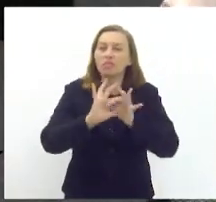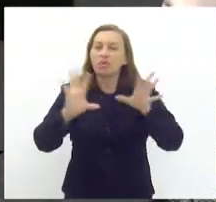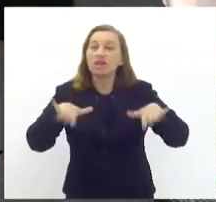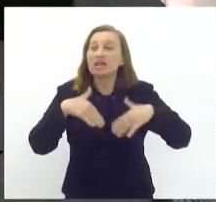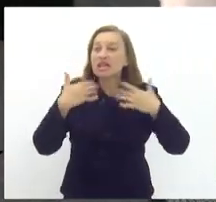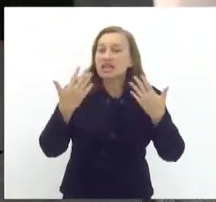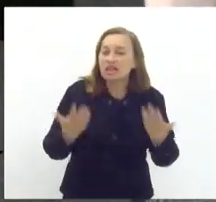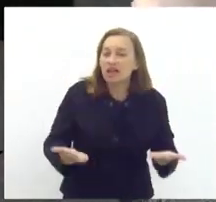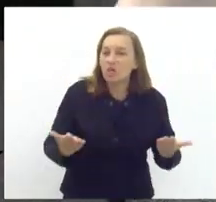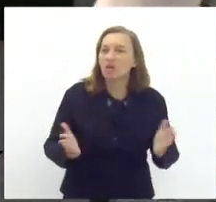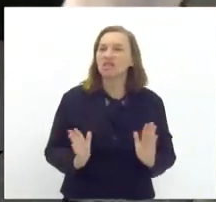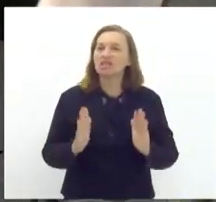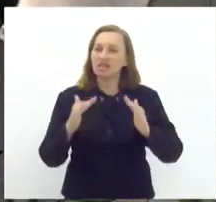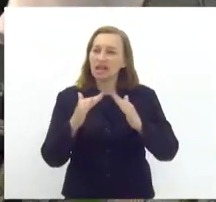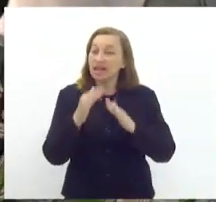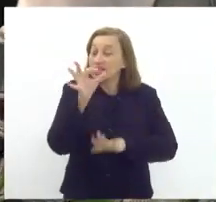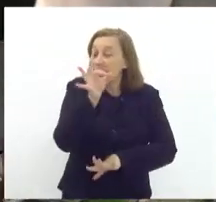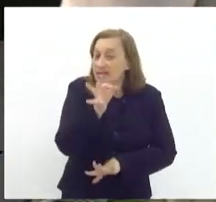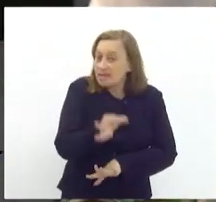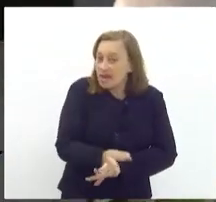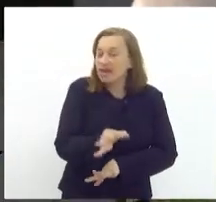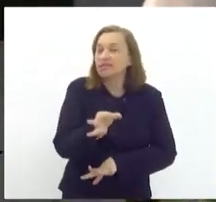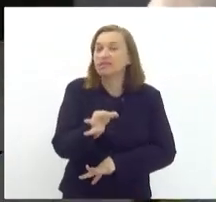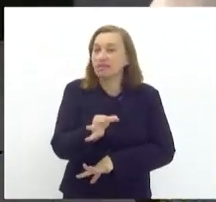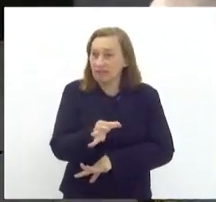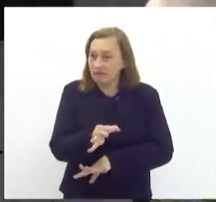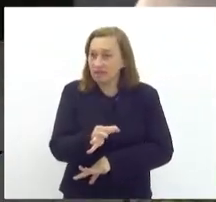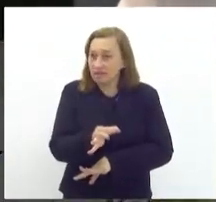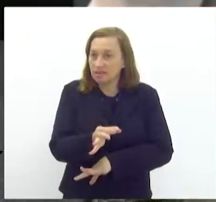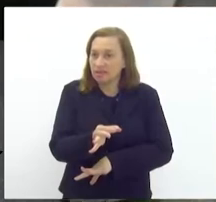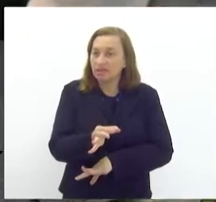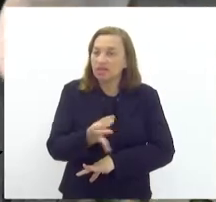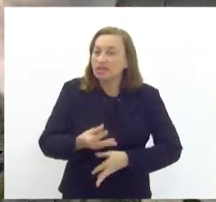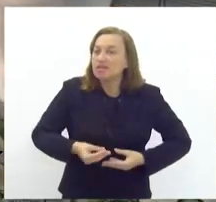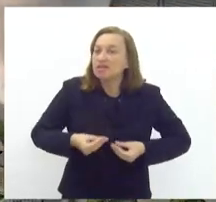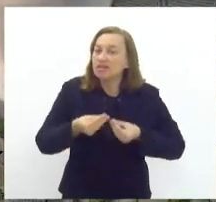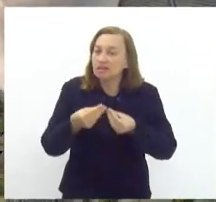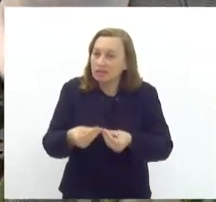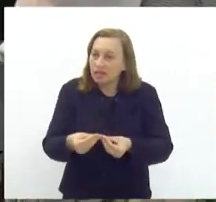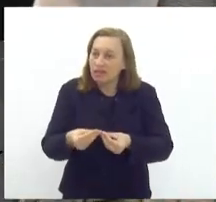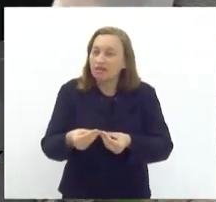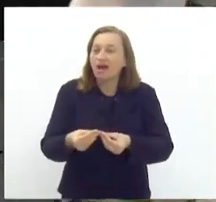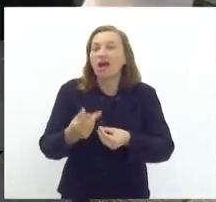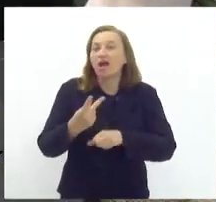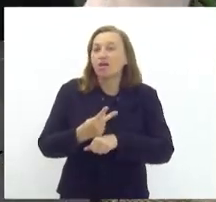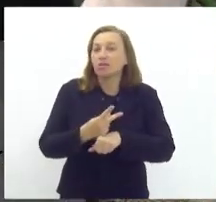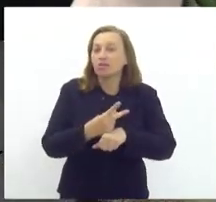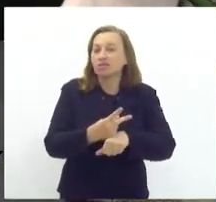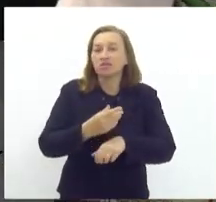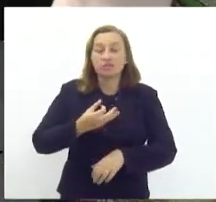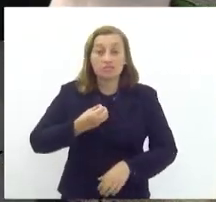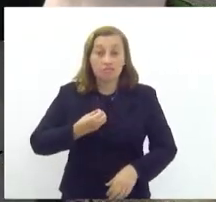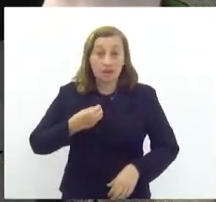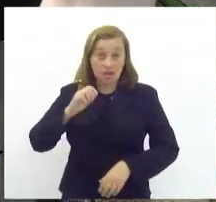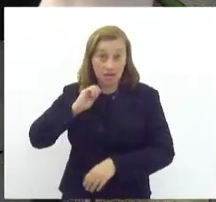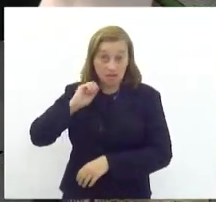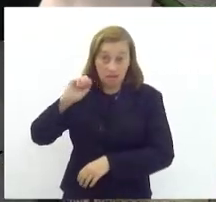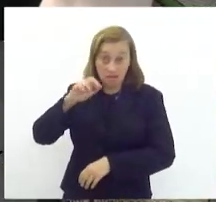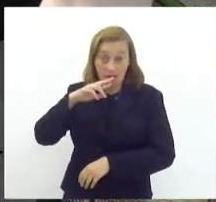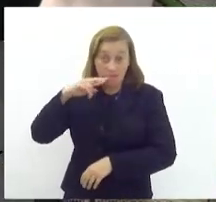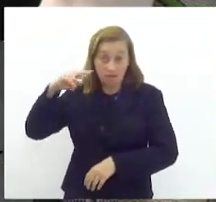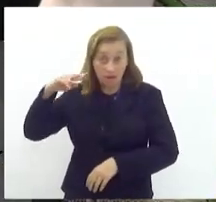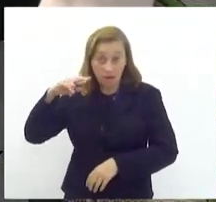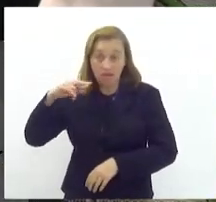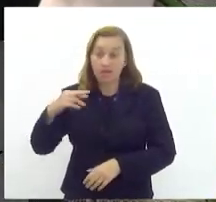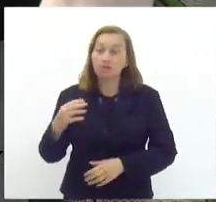essa casa certa e acerta muito conceder a preta Gil uma das grandes honrarias que